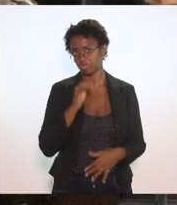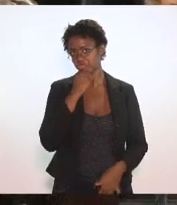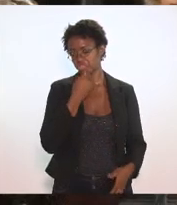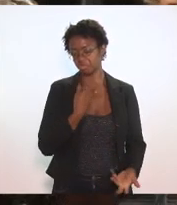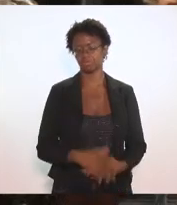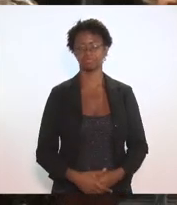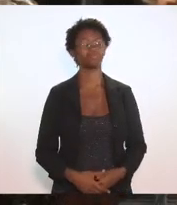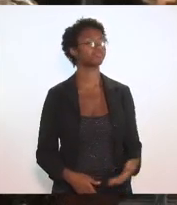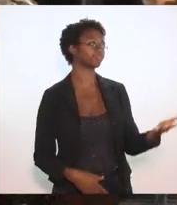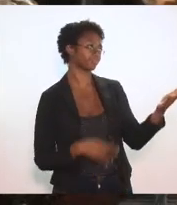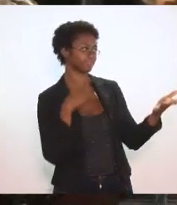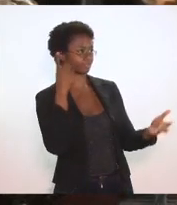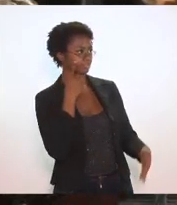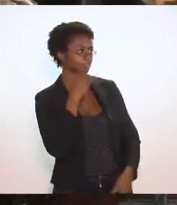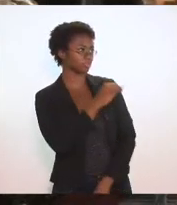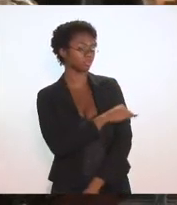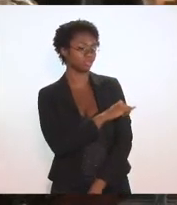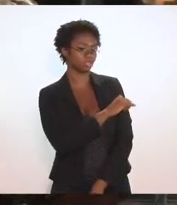Deputada enfermeira Regiane.